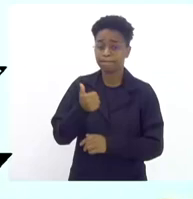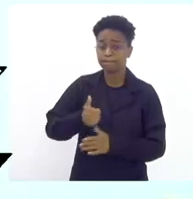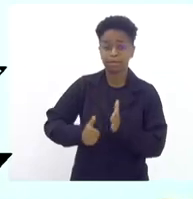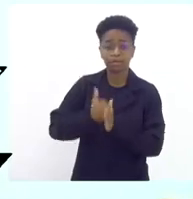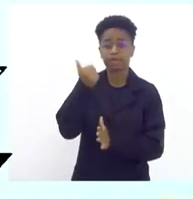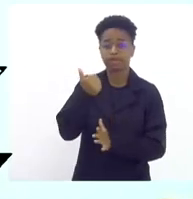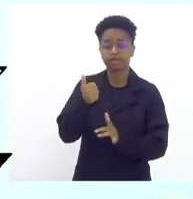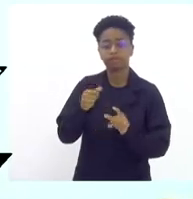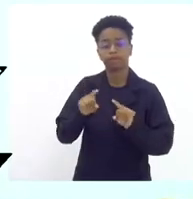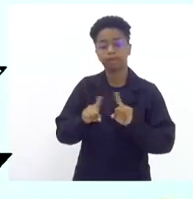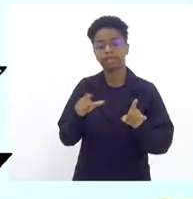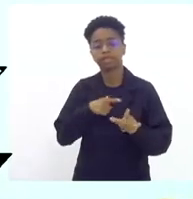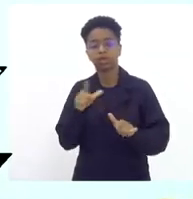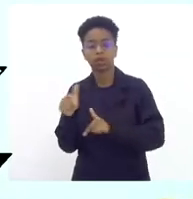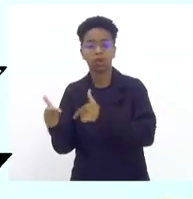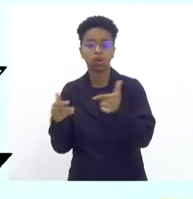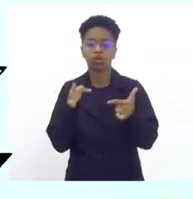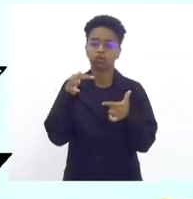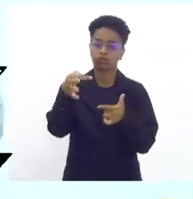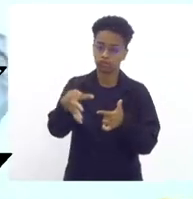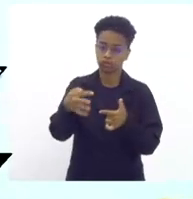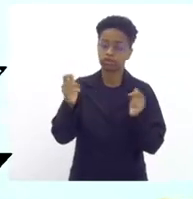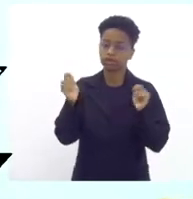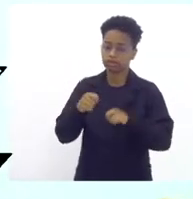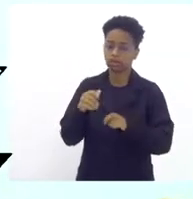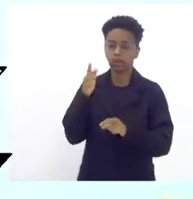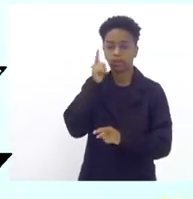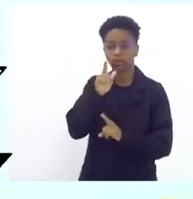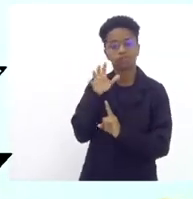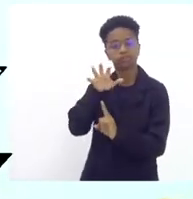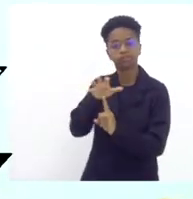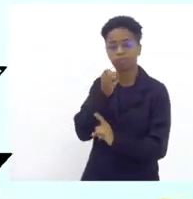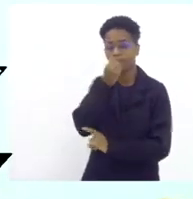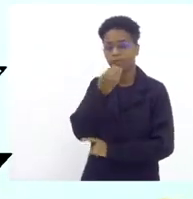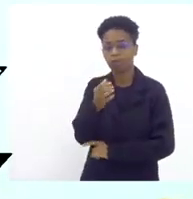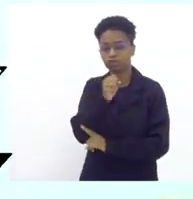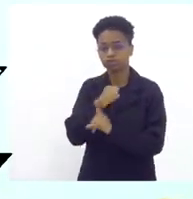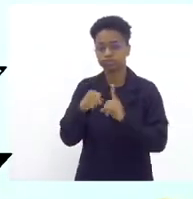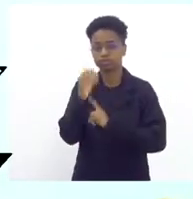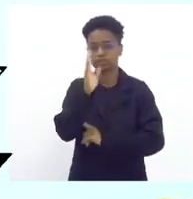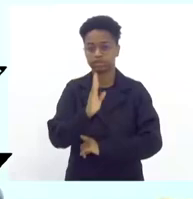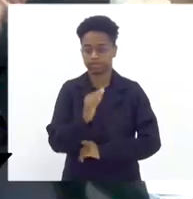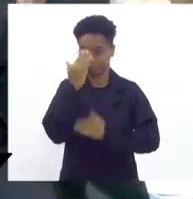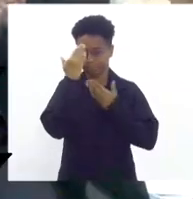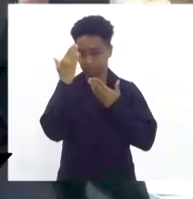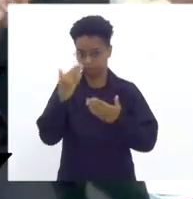de muitas iniciativas articulação para ter um impacto bom na sociedade brasileira obrigado